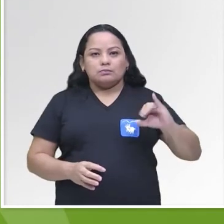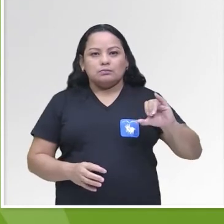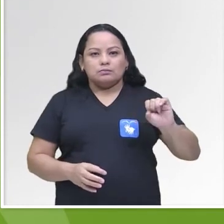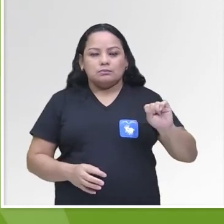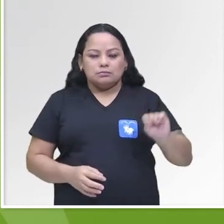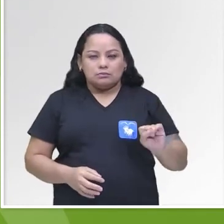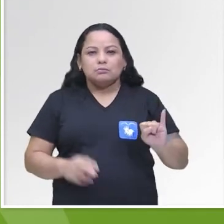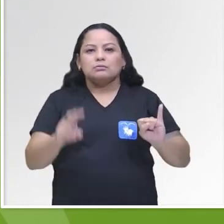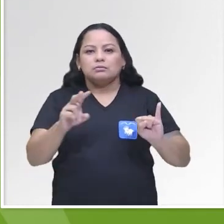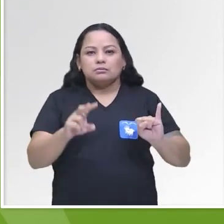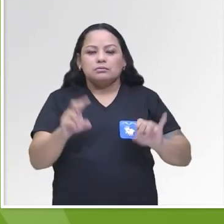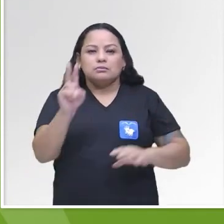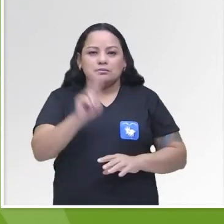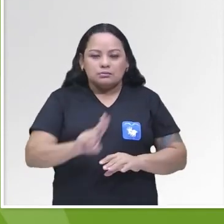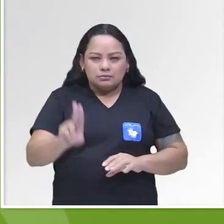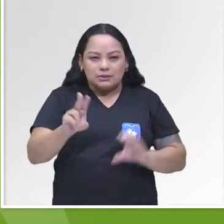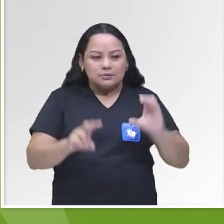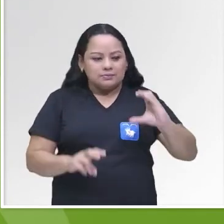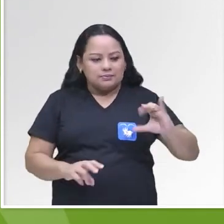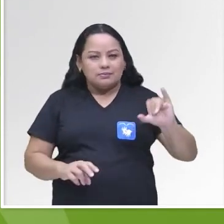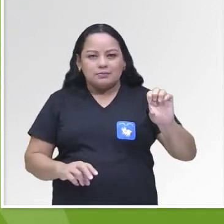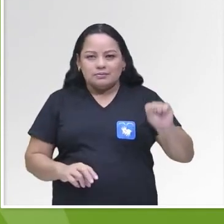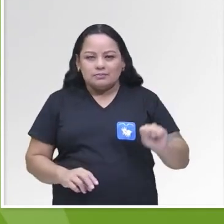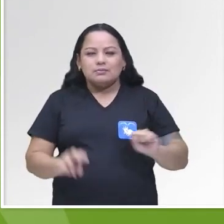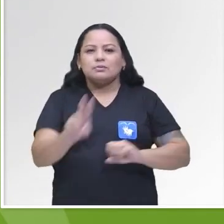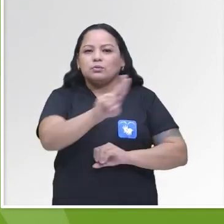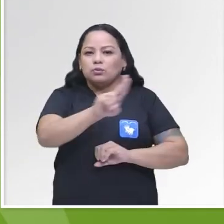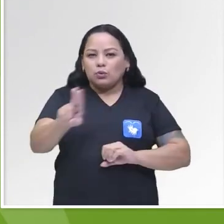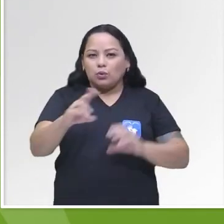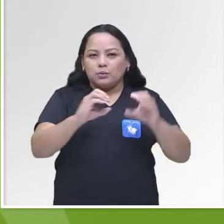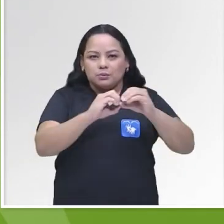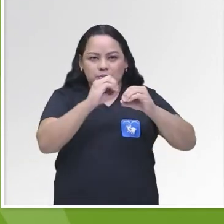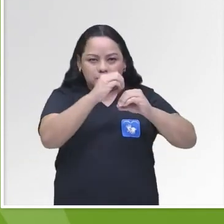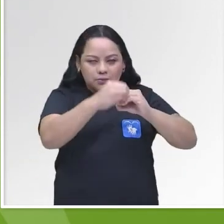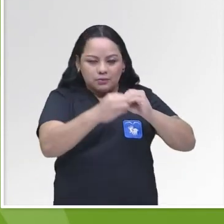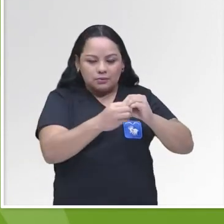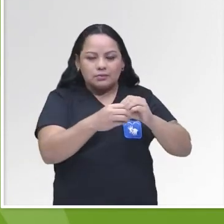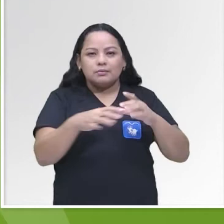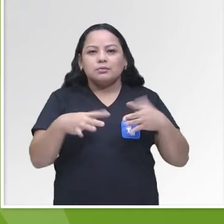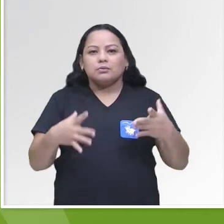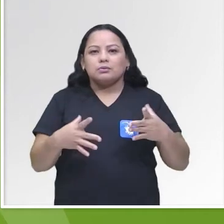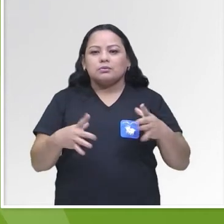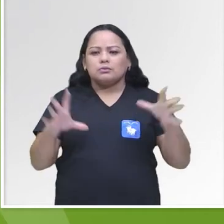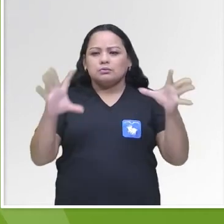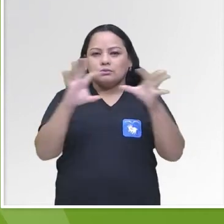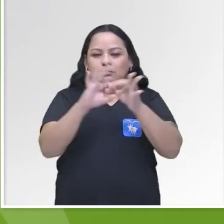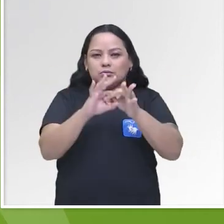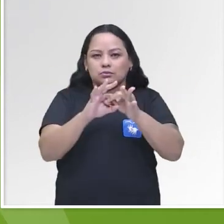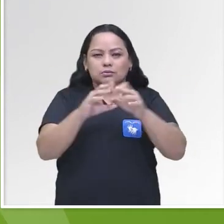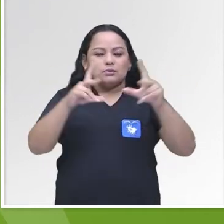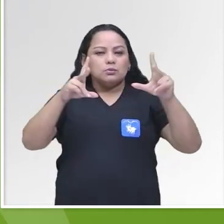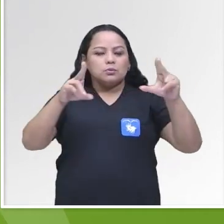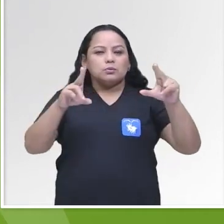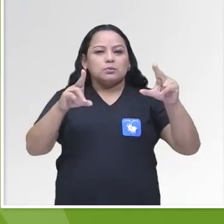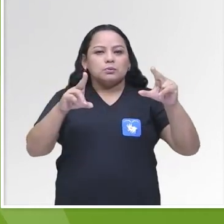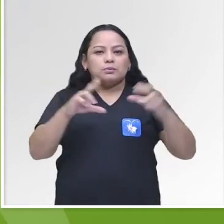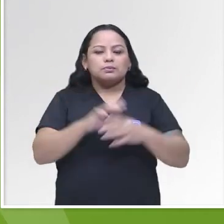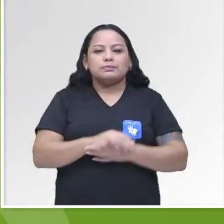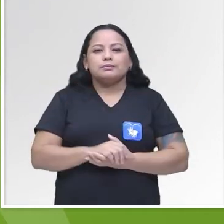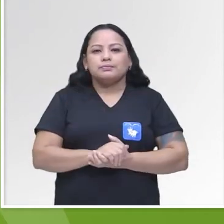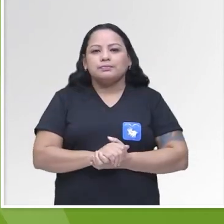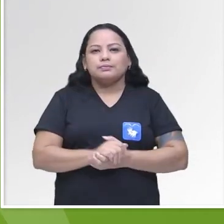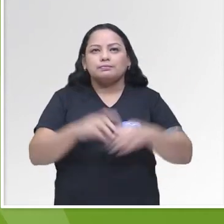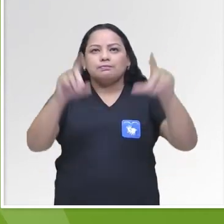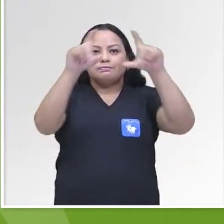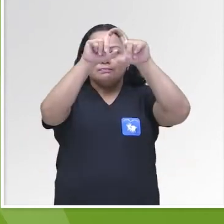ele é utilizado, né, para nomear a molécula, quando os ligantes iguais estiverem